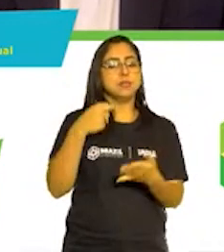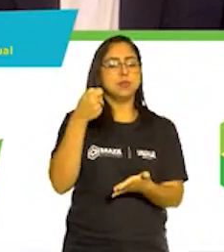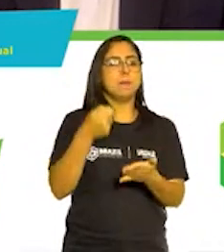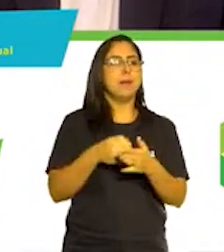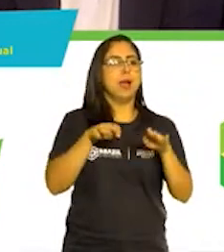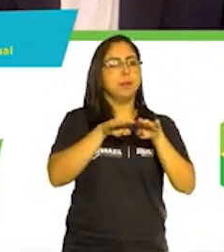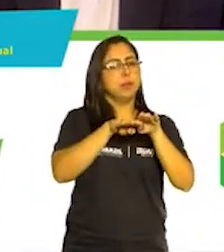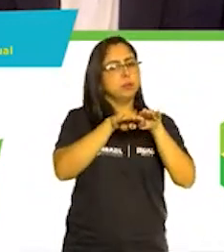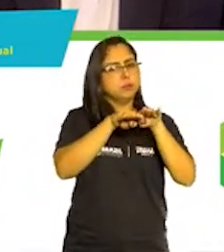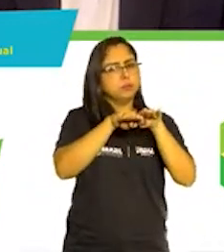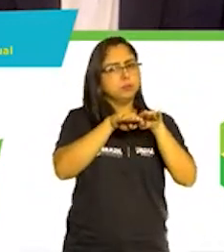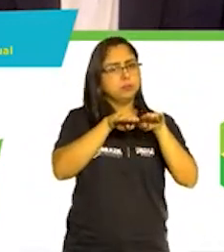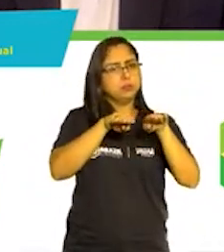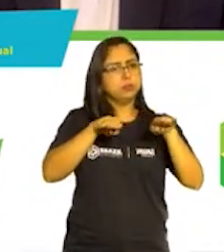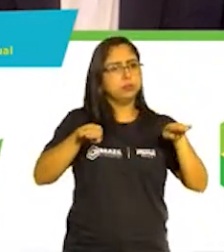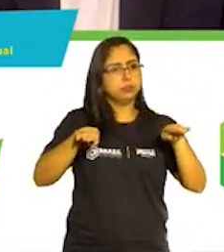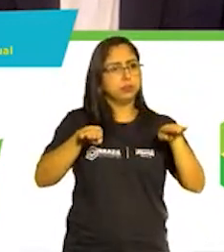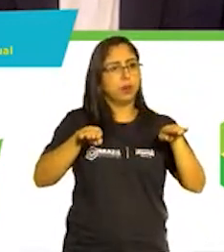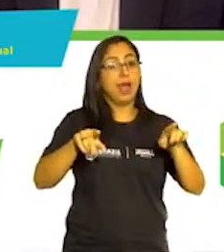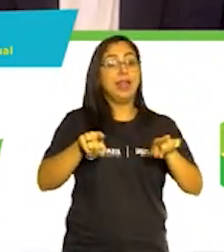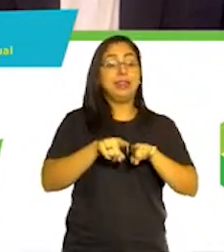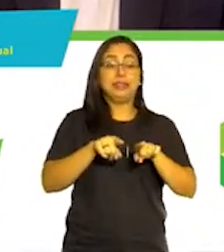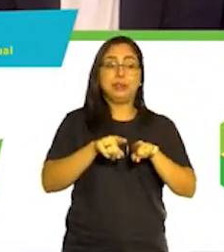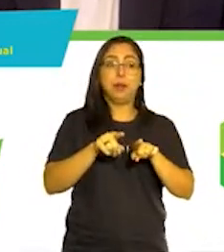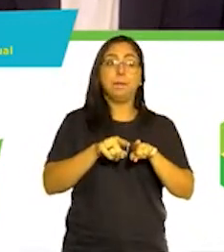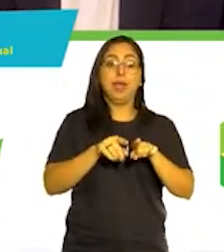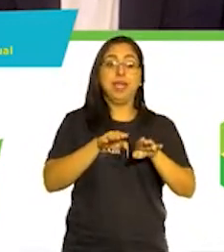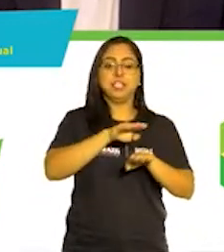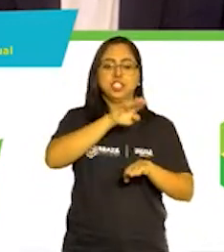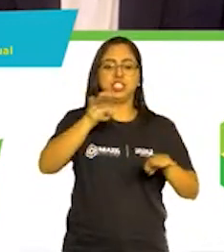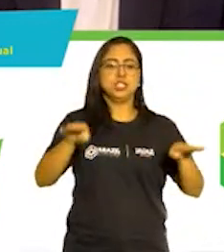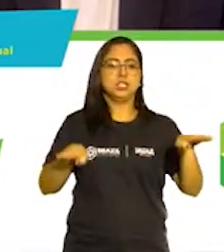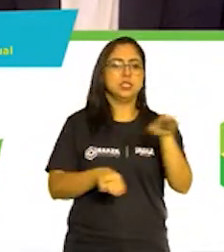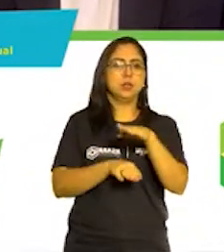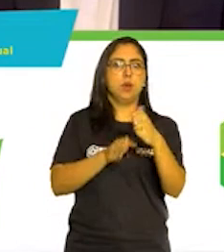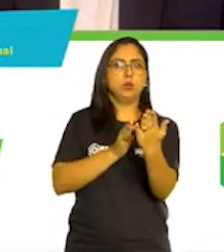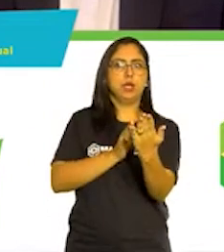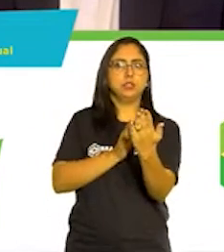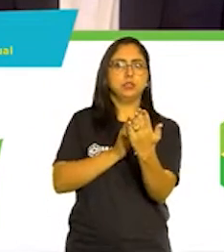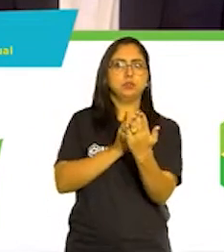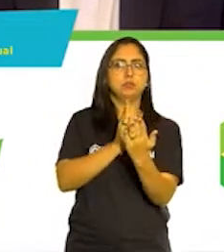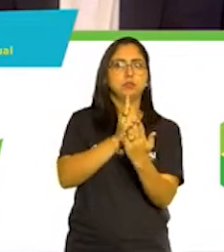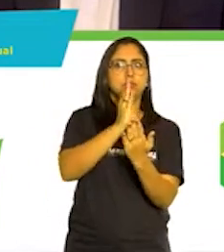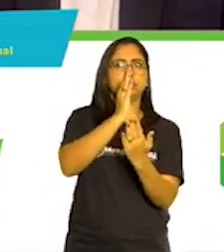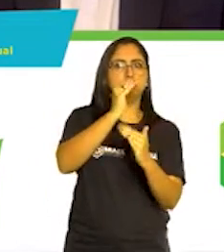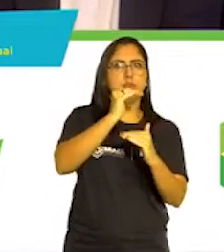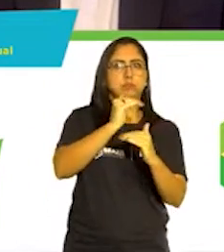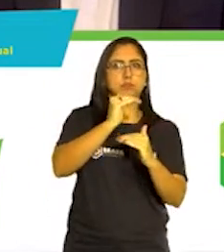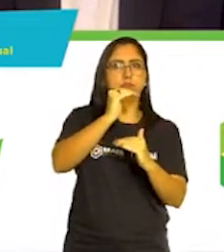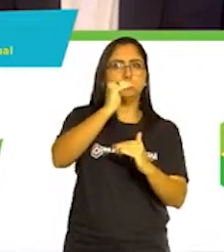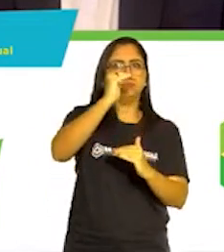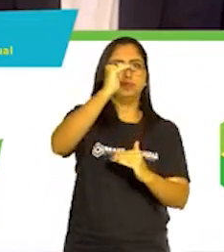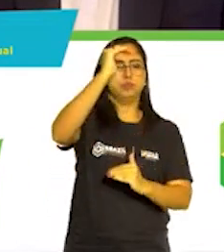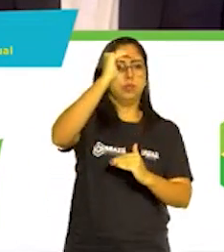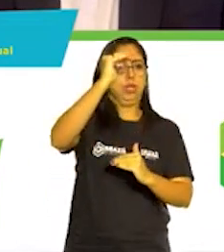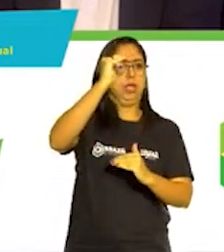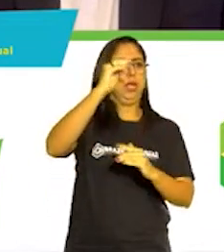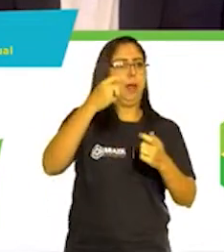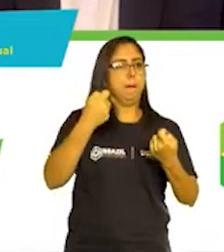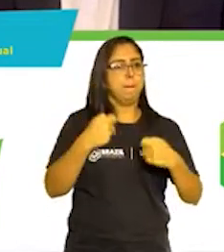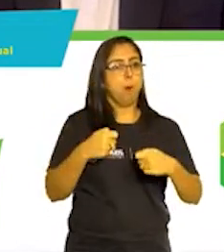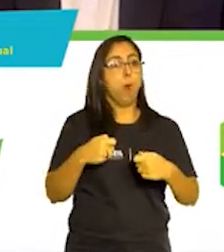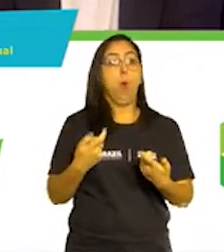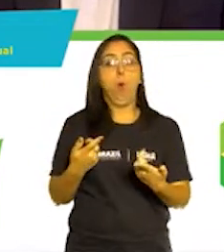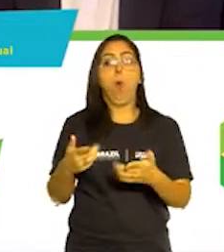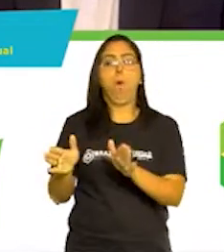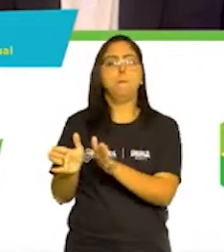da desigualdade vertical, que é fazer com que o rico pague um pouquinho mais de imposto e o pobre pague um pouquinho